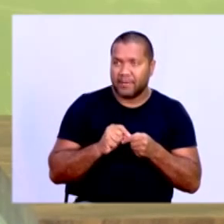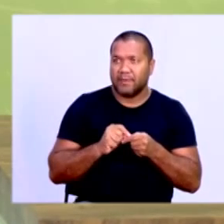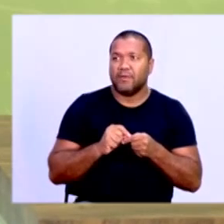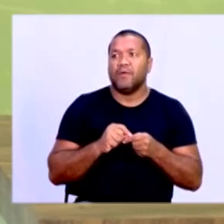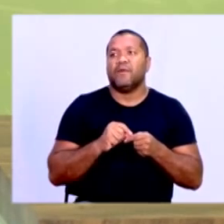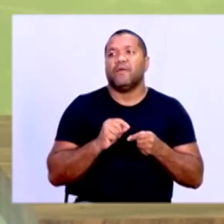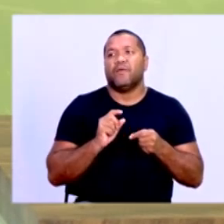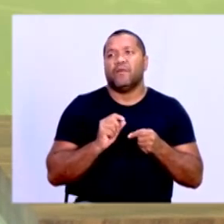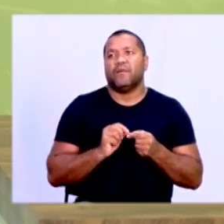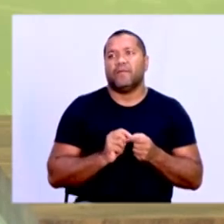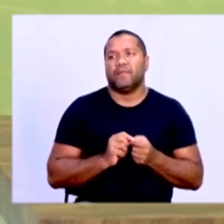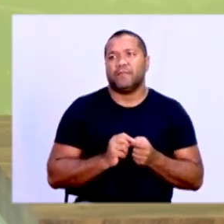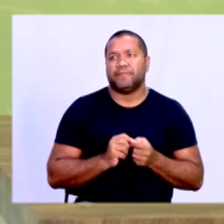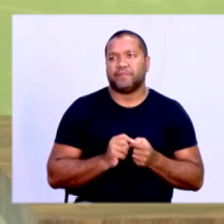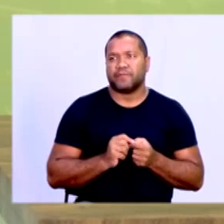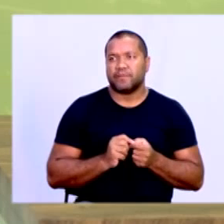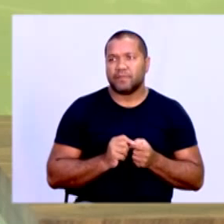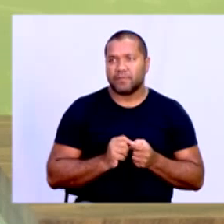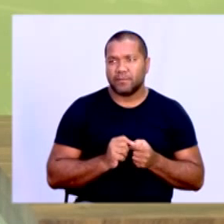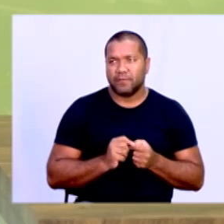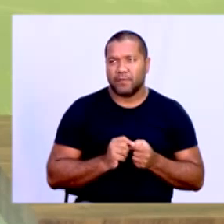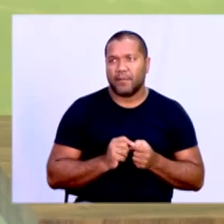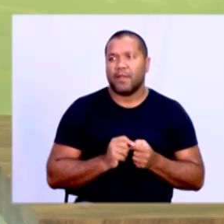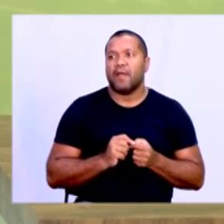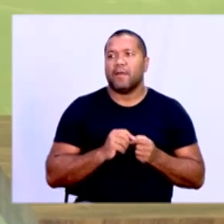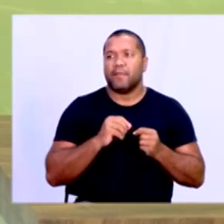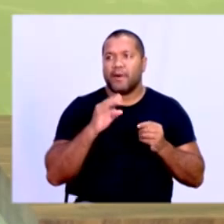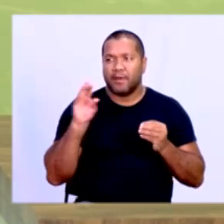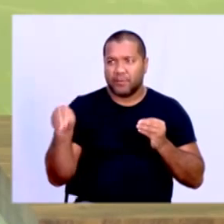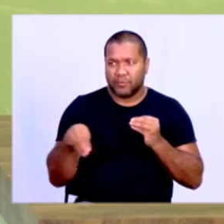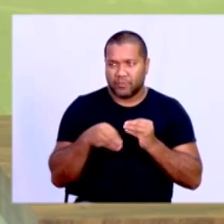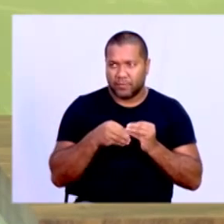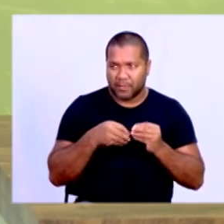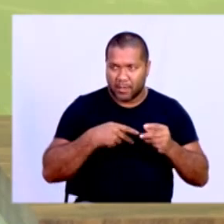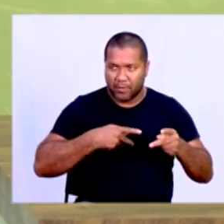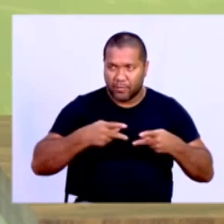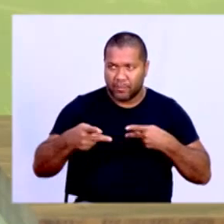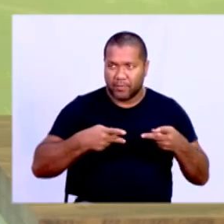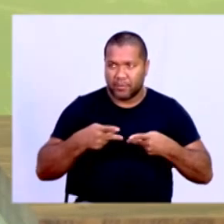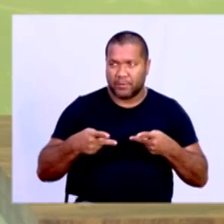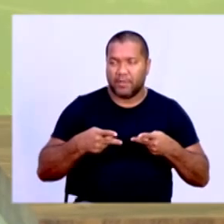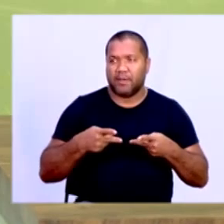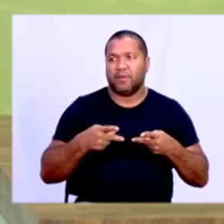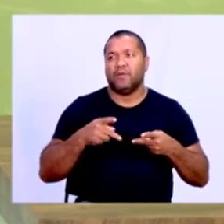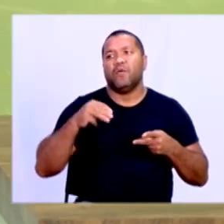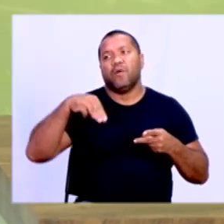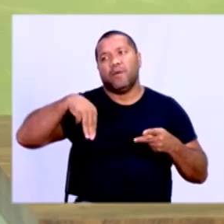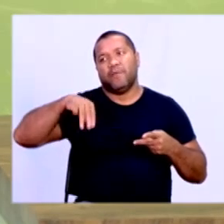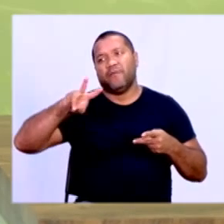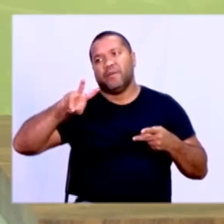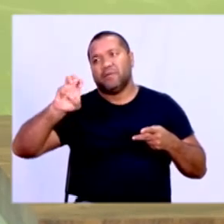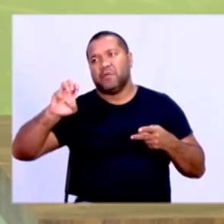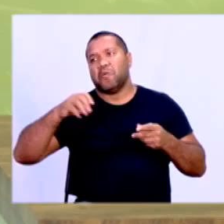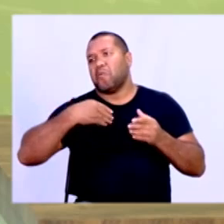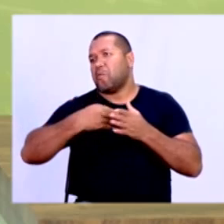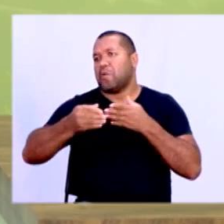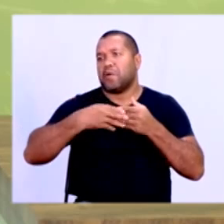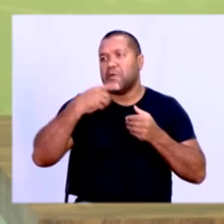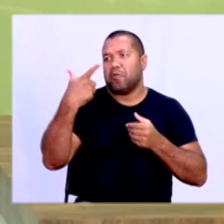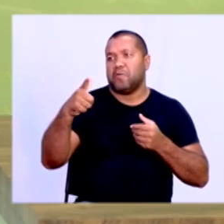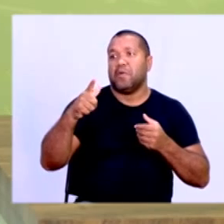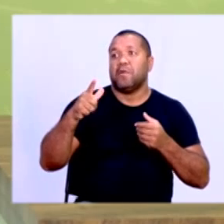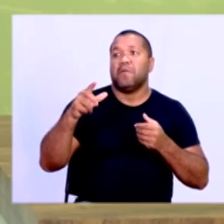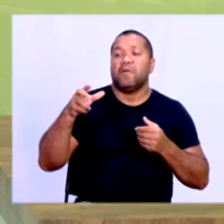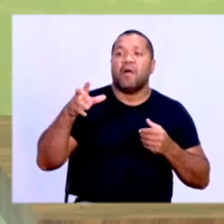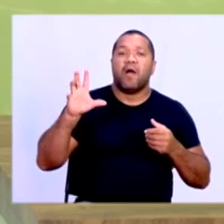faria para fazer a composição de um projeto, ou em MVC, ou em qualquer outro modelo, qualquer outro padrão, alguém já fez